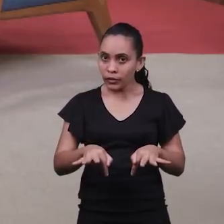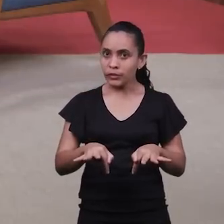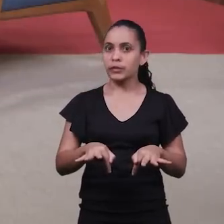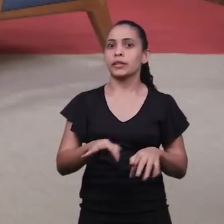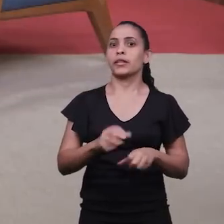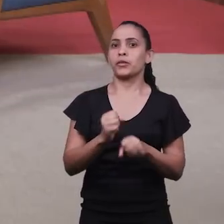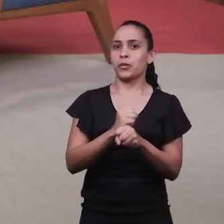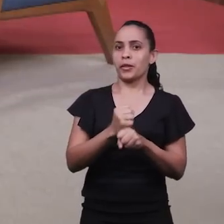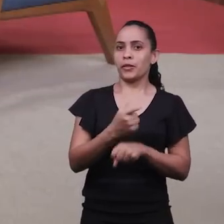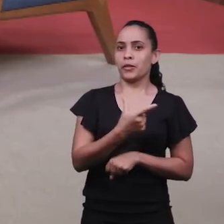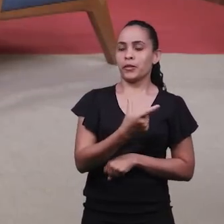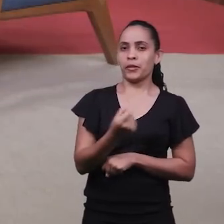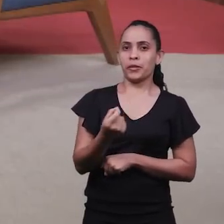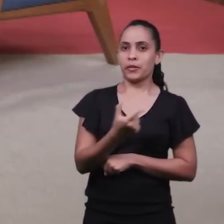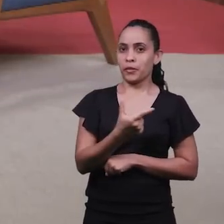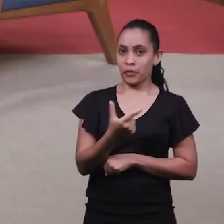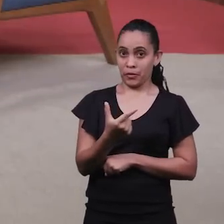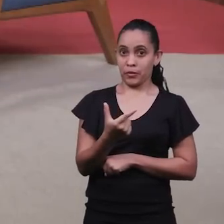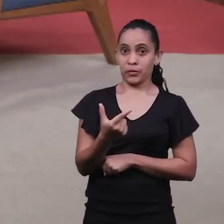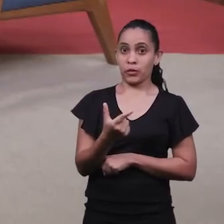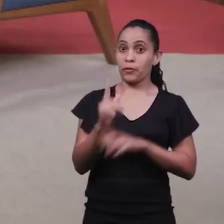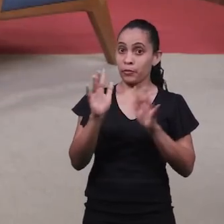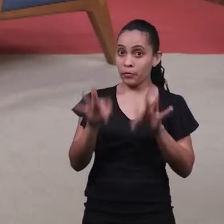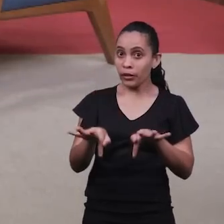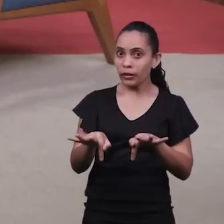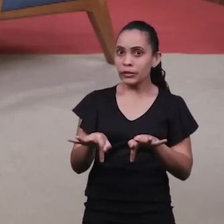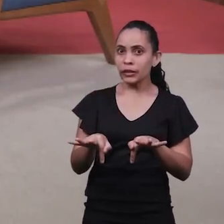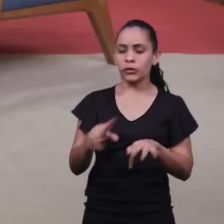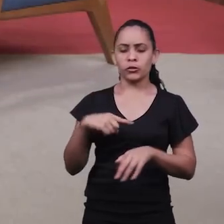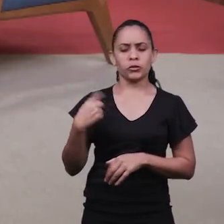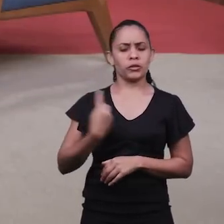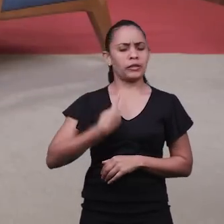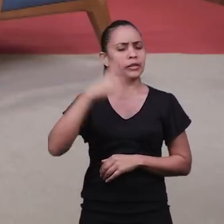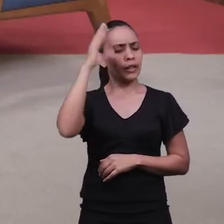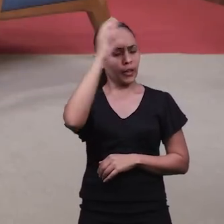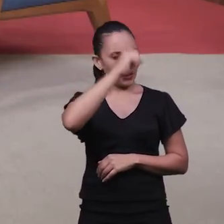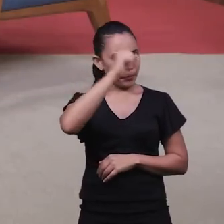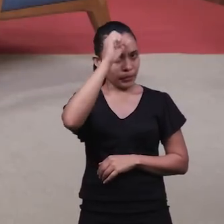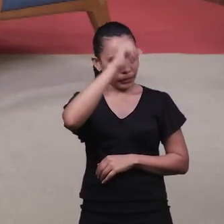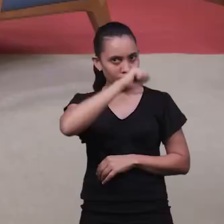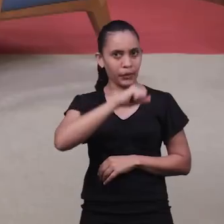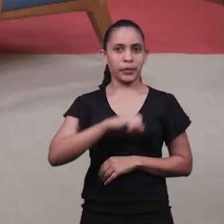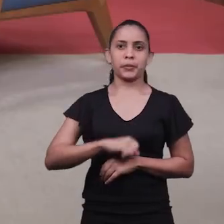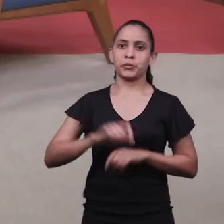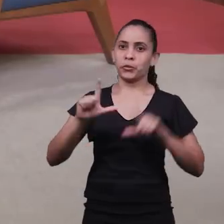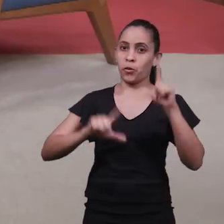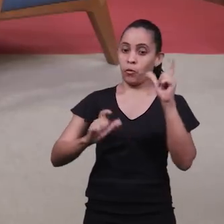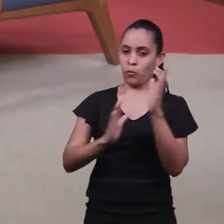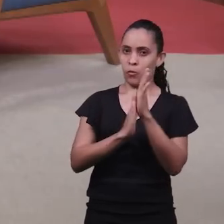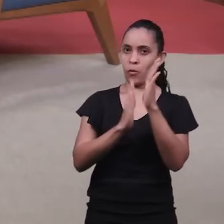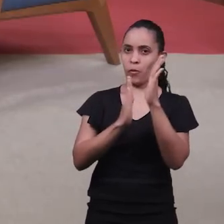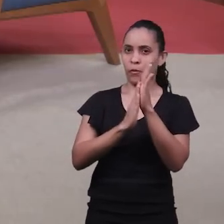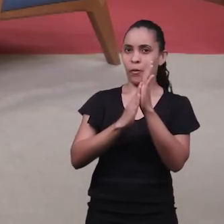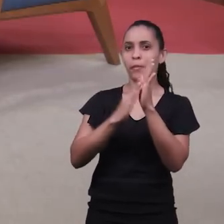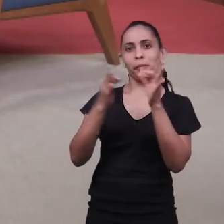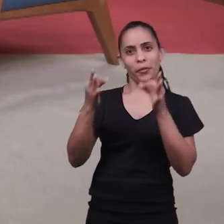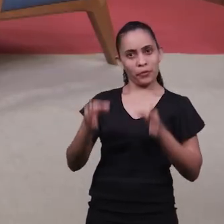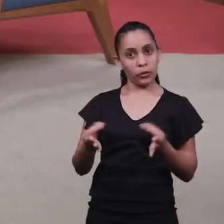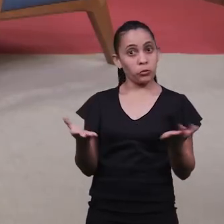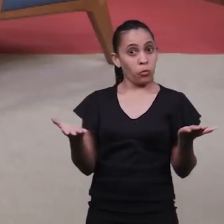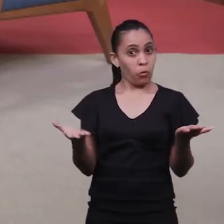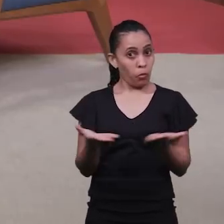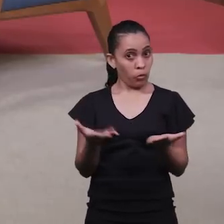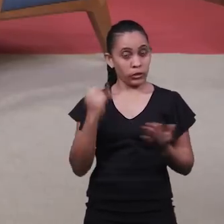ao final de mais um ano. E neste ano que está acabando, aprendemos muito no quadro Perfeito